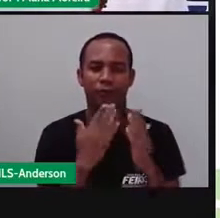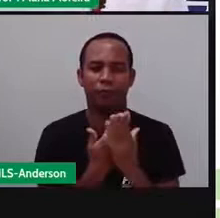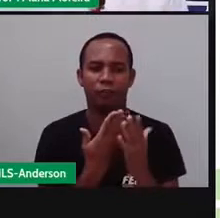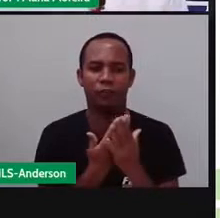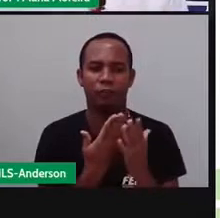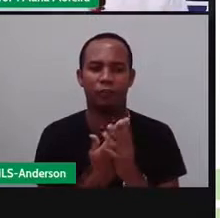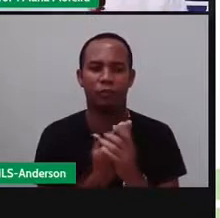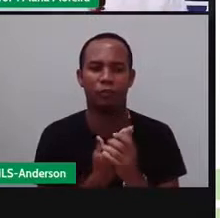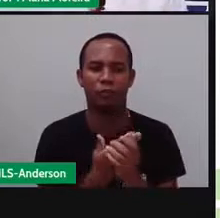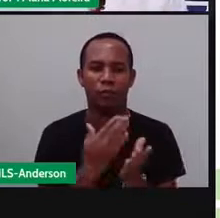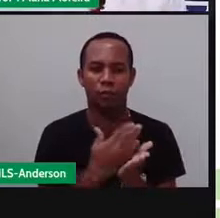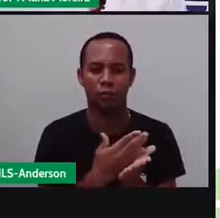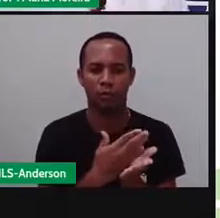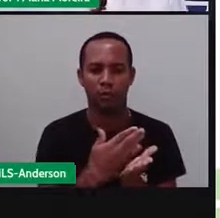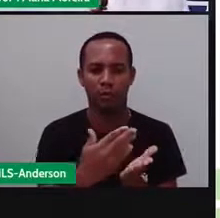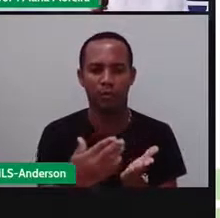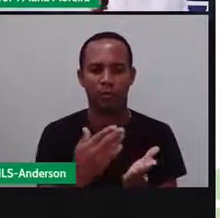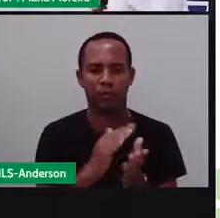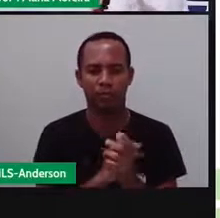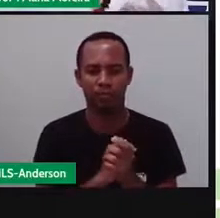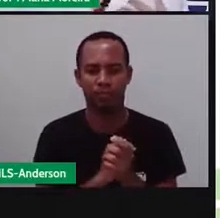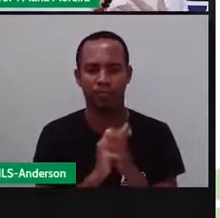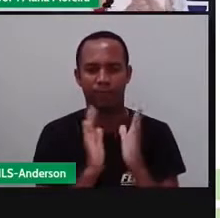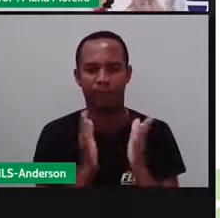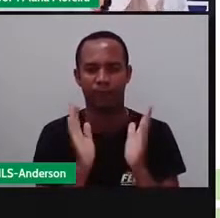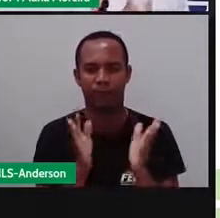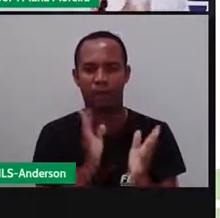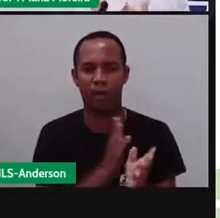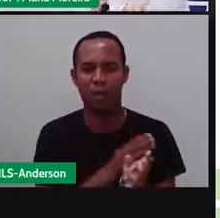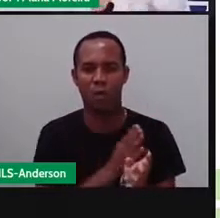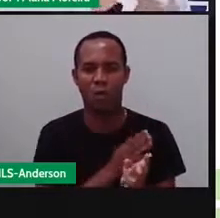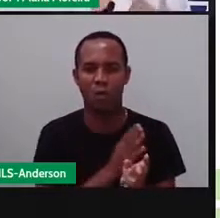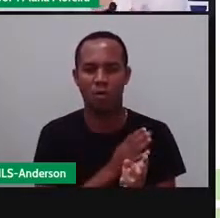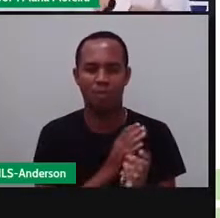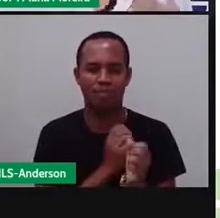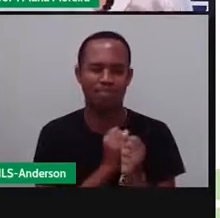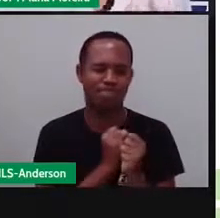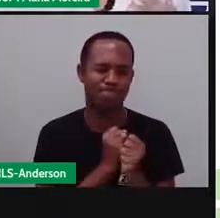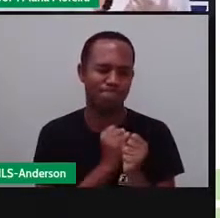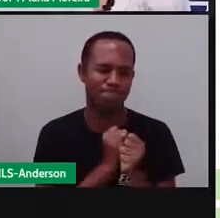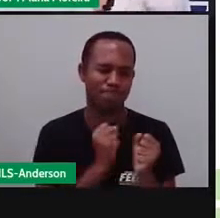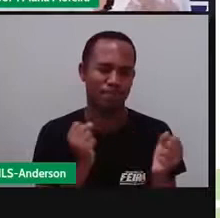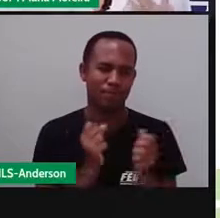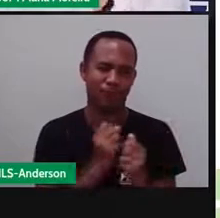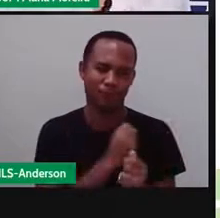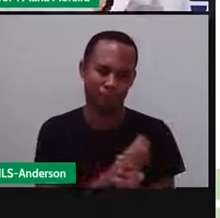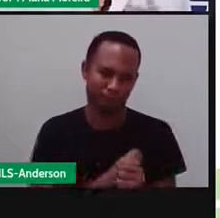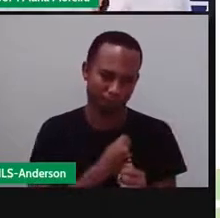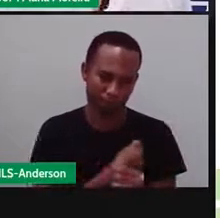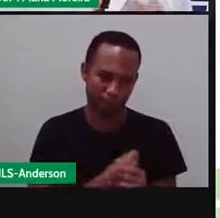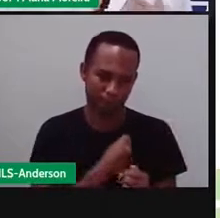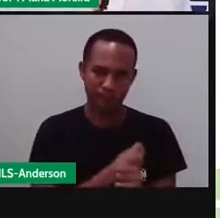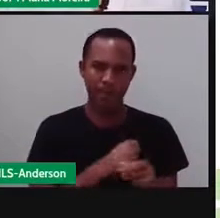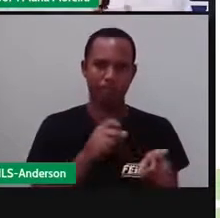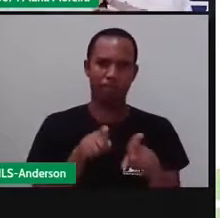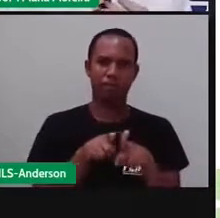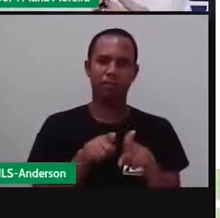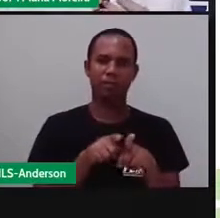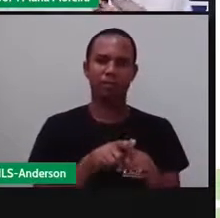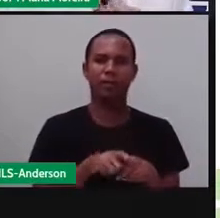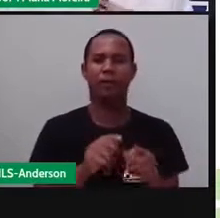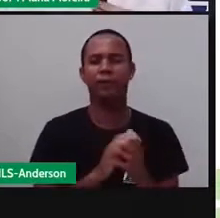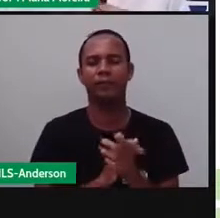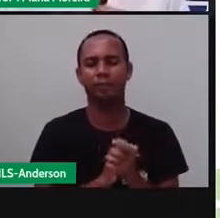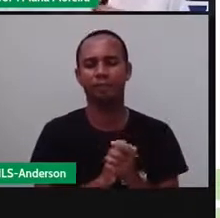aula. Começar. Tô assim já com meu coração apertado, Anderson. De saudade de São